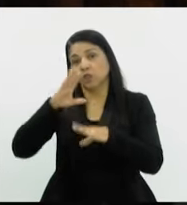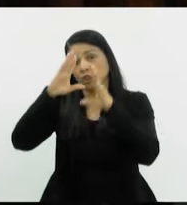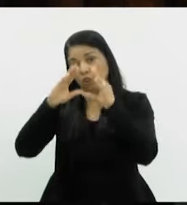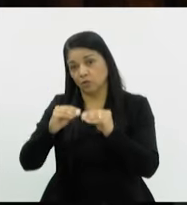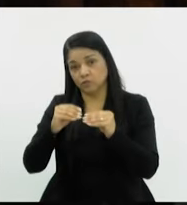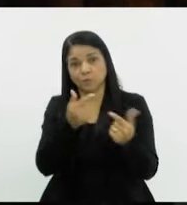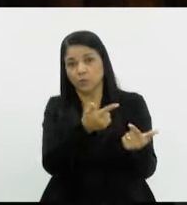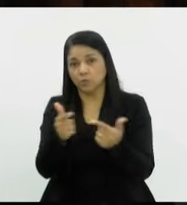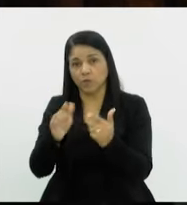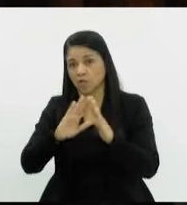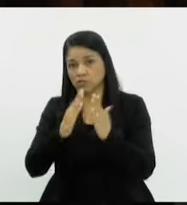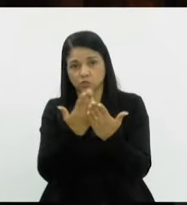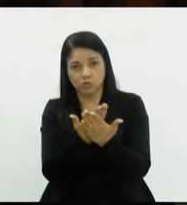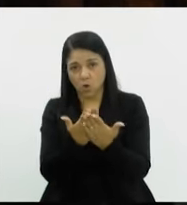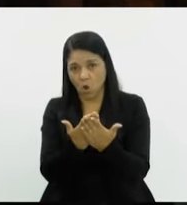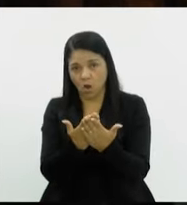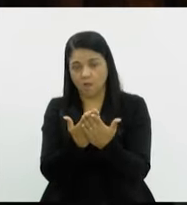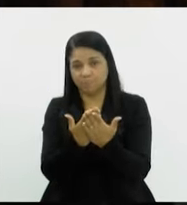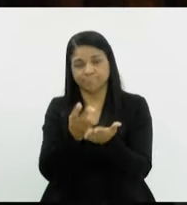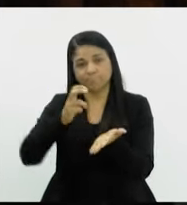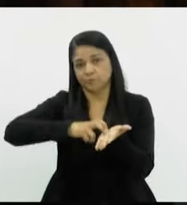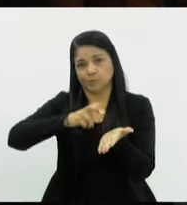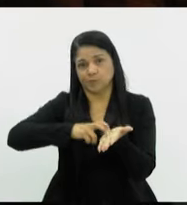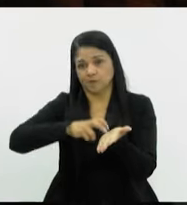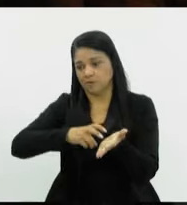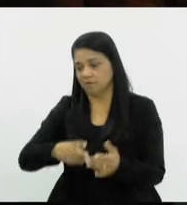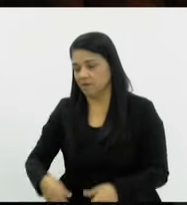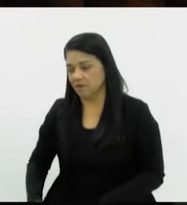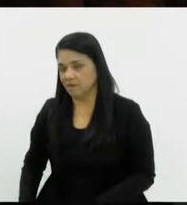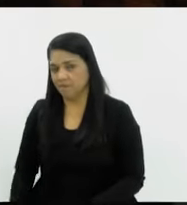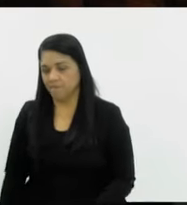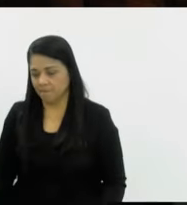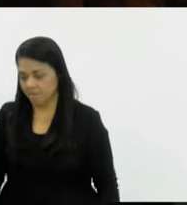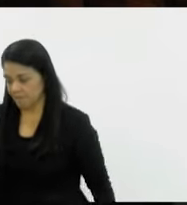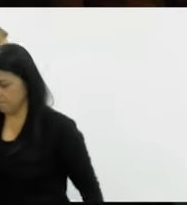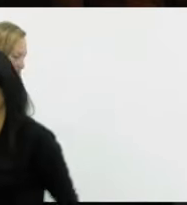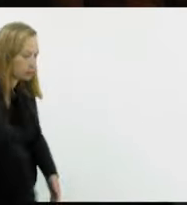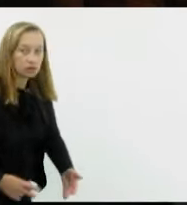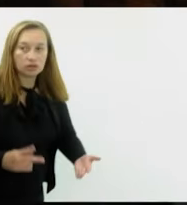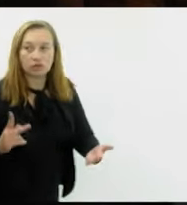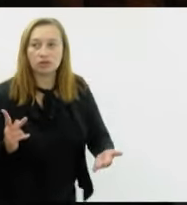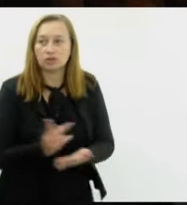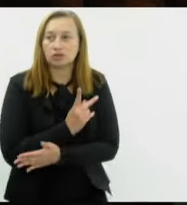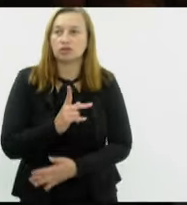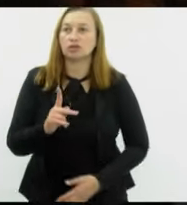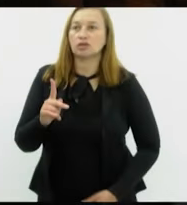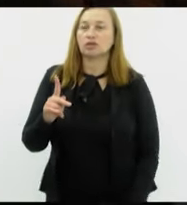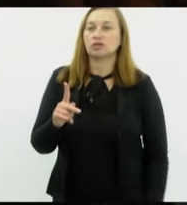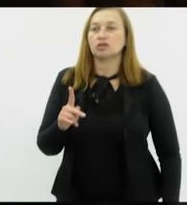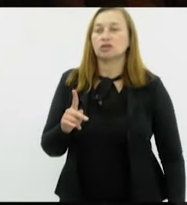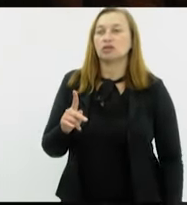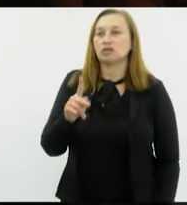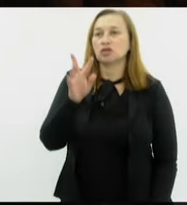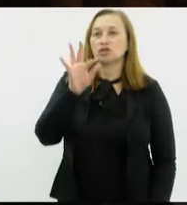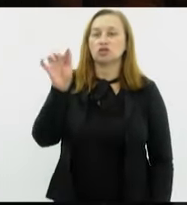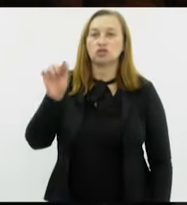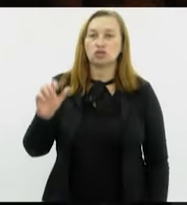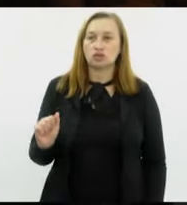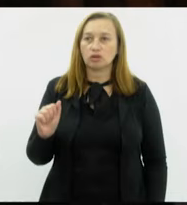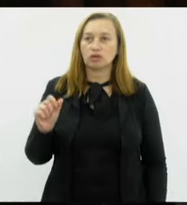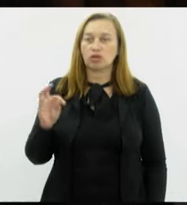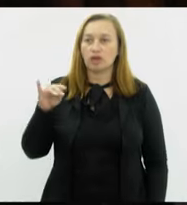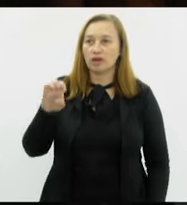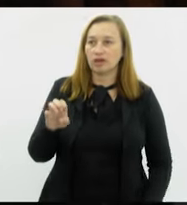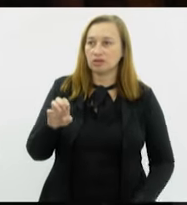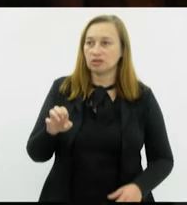não tem escola oferecendo horário diurno. Isso está acontecendo na zona oeste da cidade do Rio de Janeiro. Isso acontece em